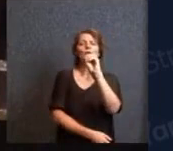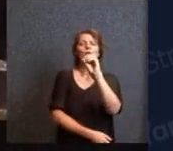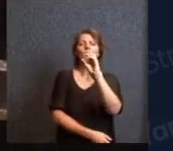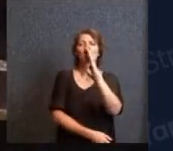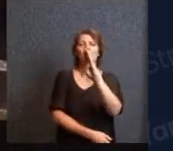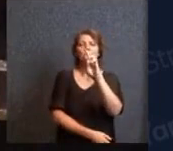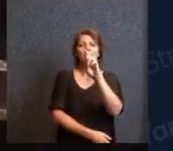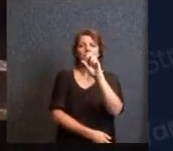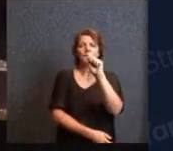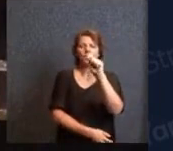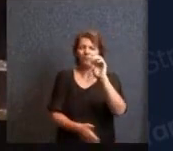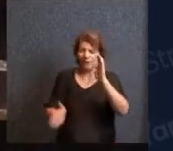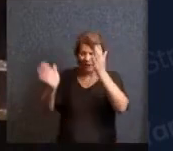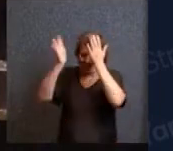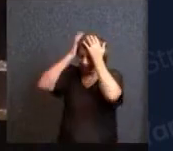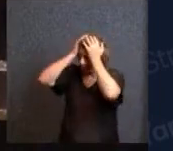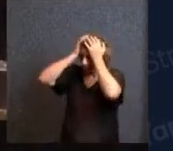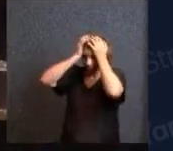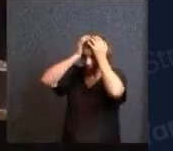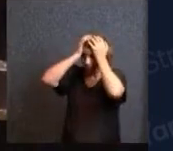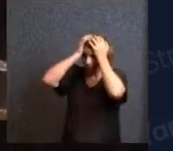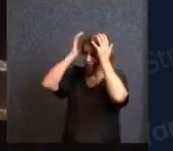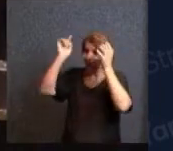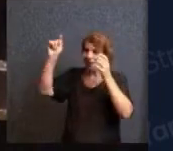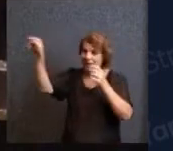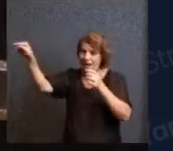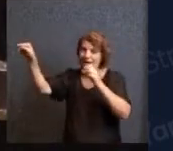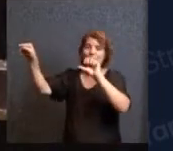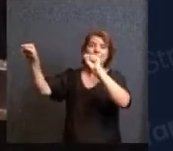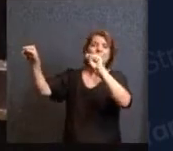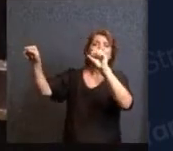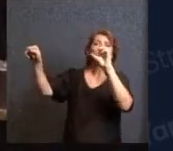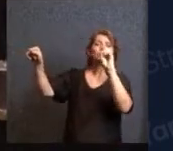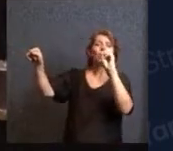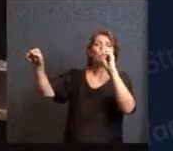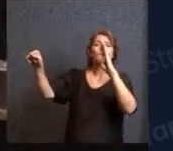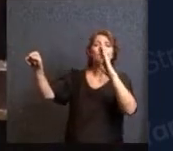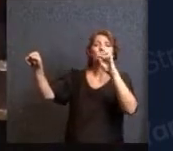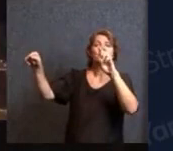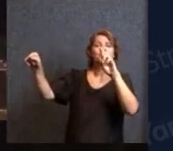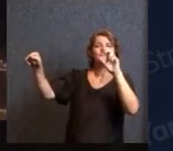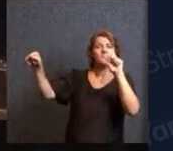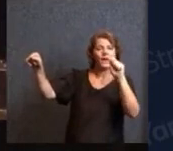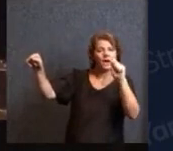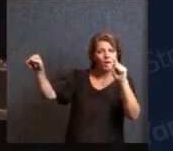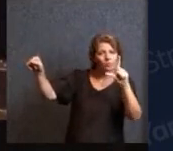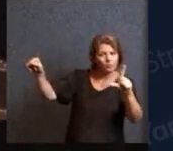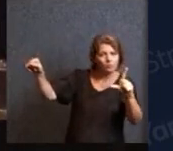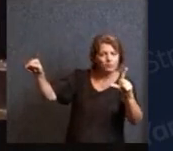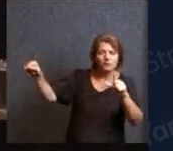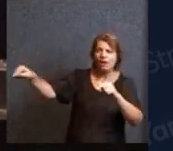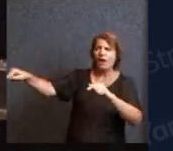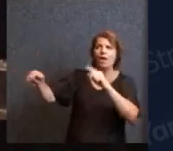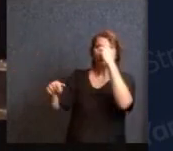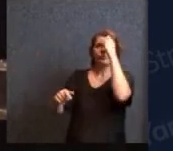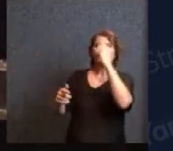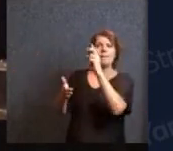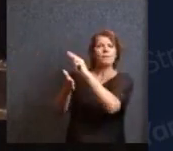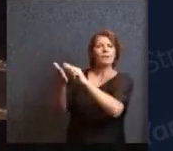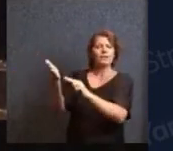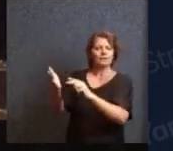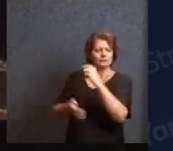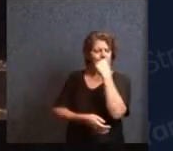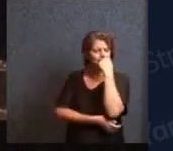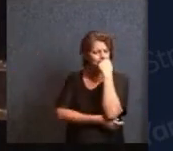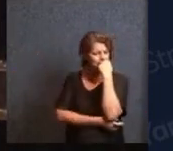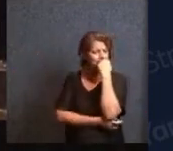assim, meu Deus. A essa altura do campeonato, esse menino vem de Sobral. Com certeza não sabe ler.